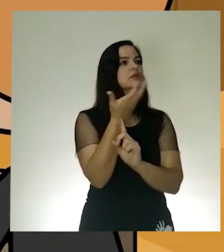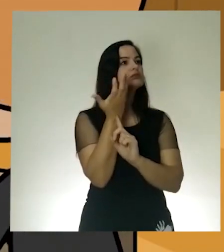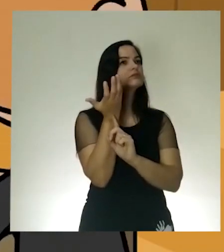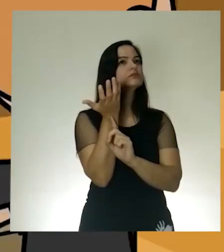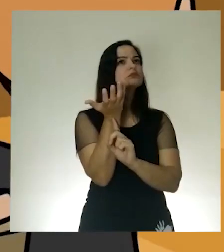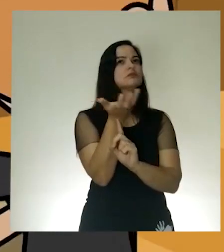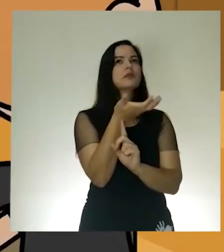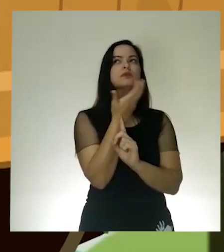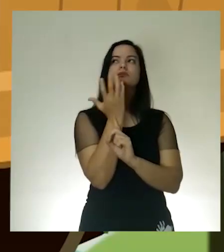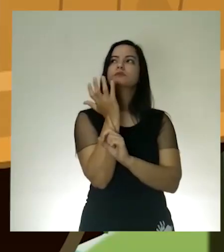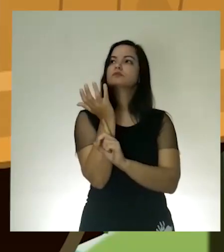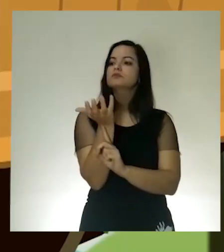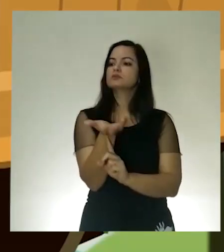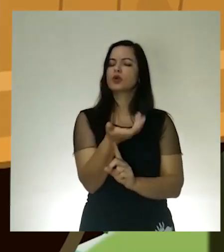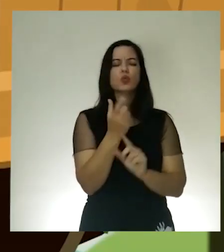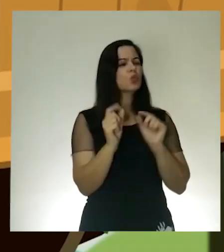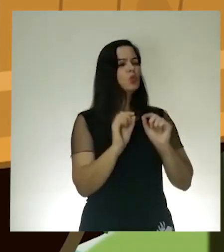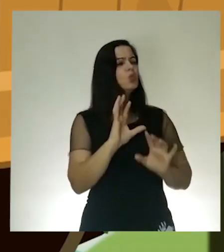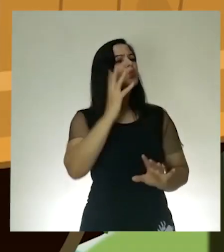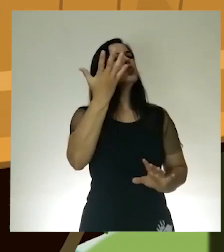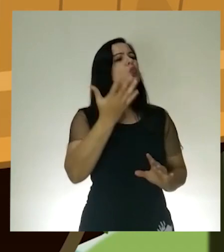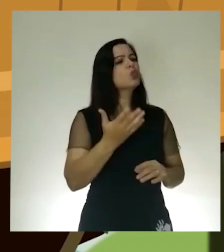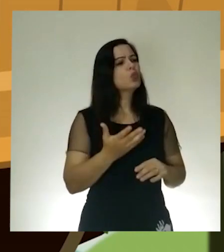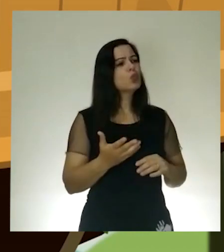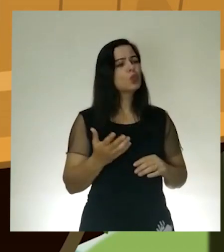Ei, o que tá acontecendo?